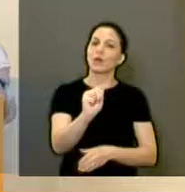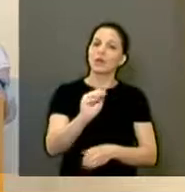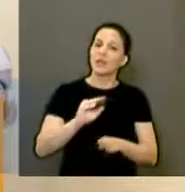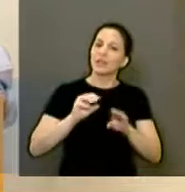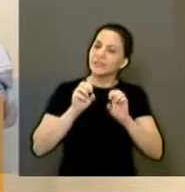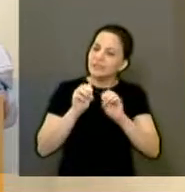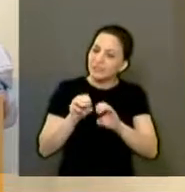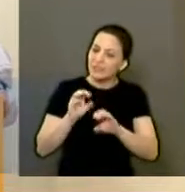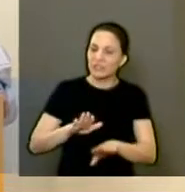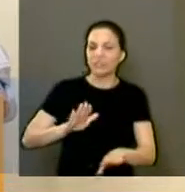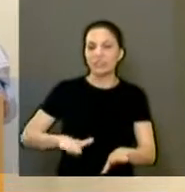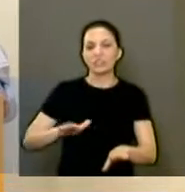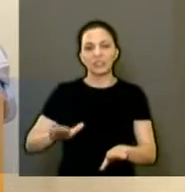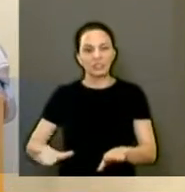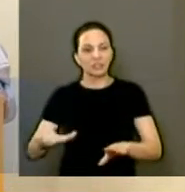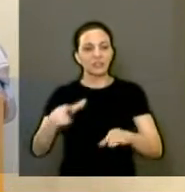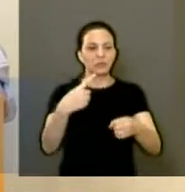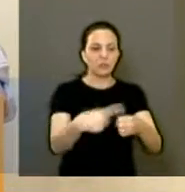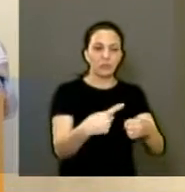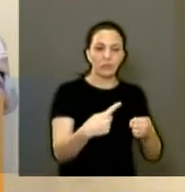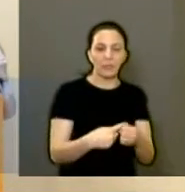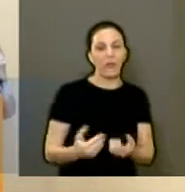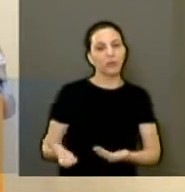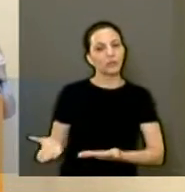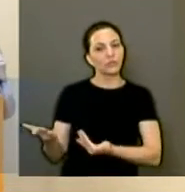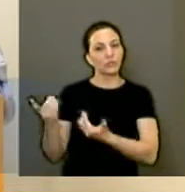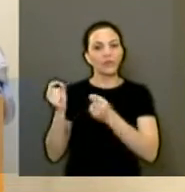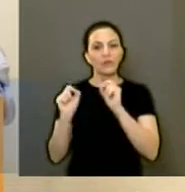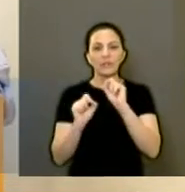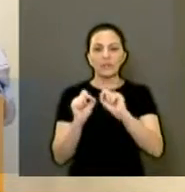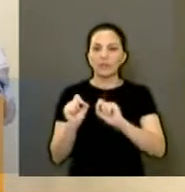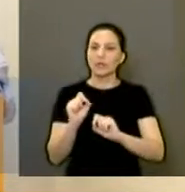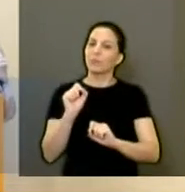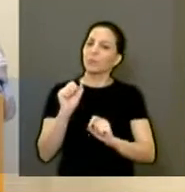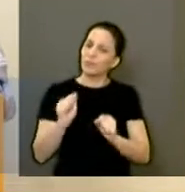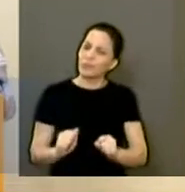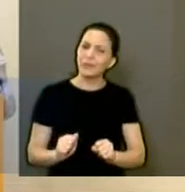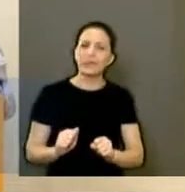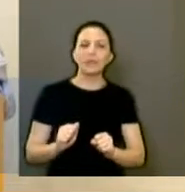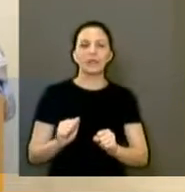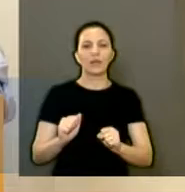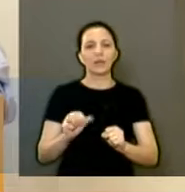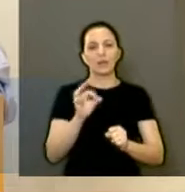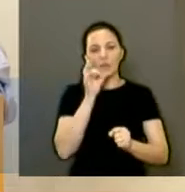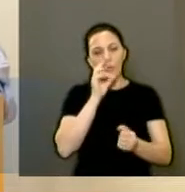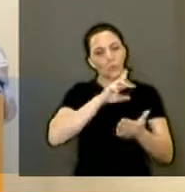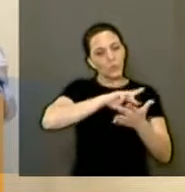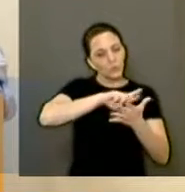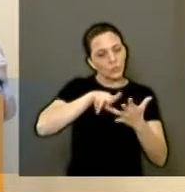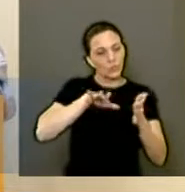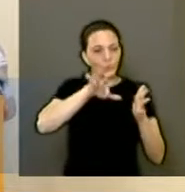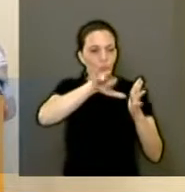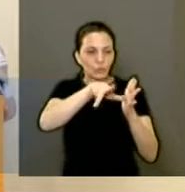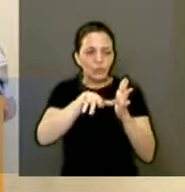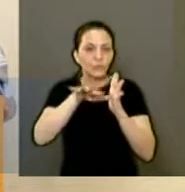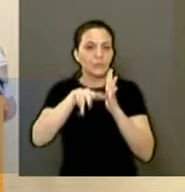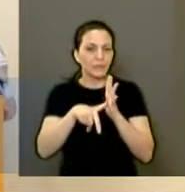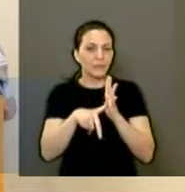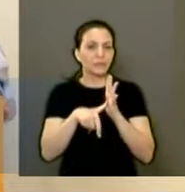para as crianças nos bairros para os adolescentes que poderiam estar usando droga que poderiam estar roubando